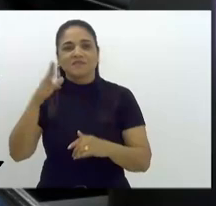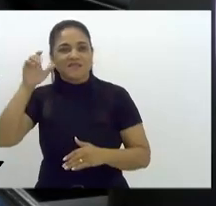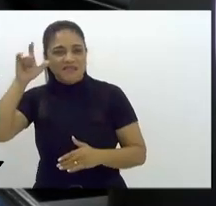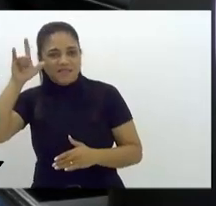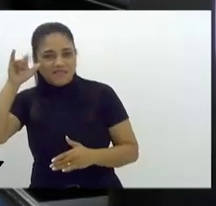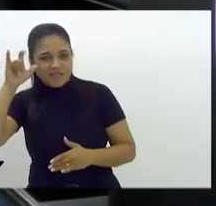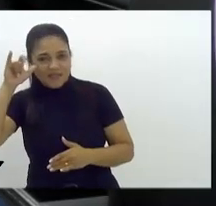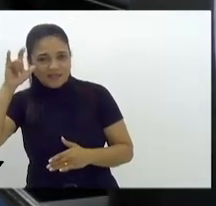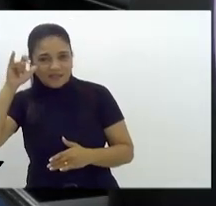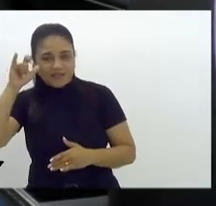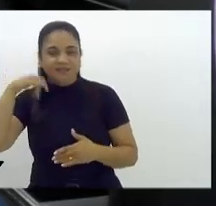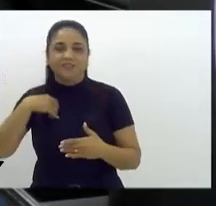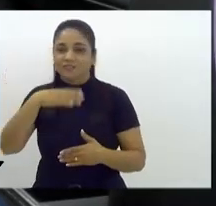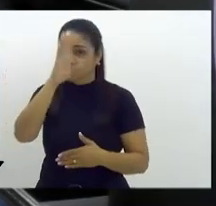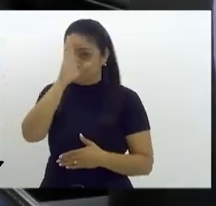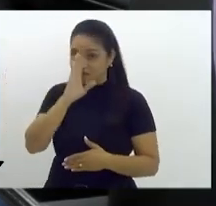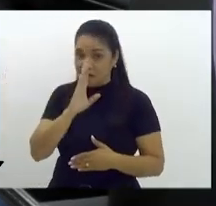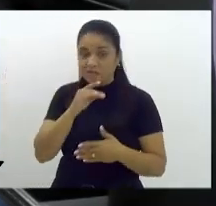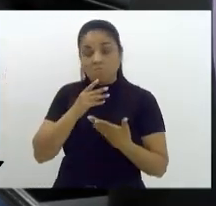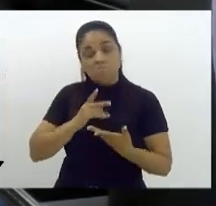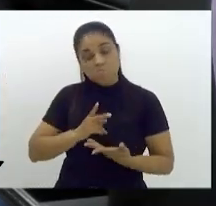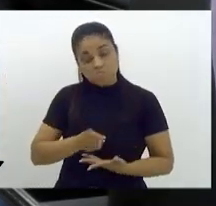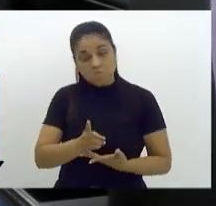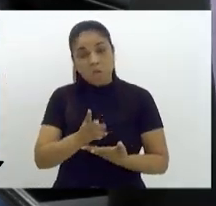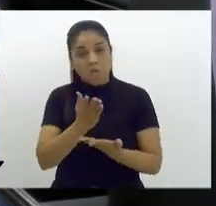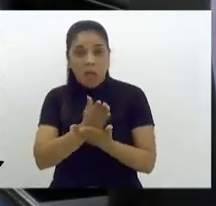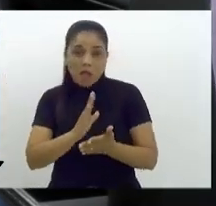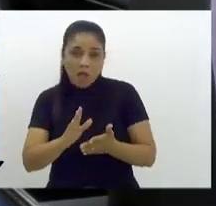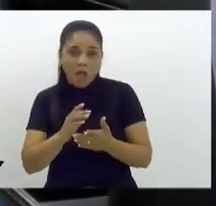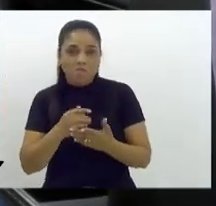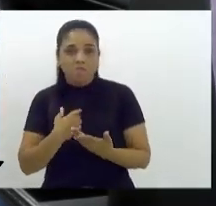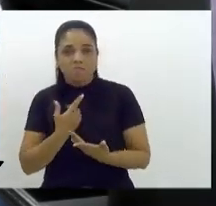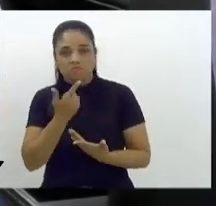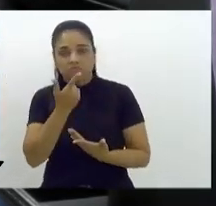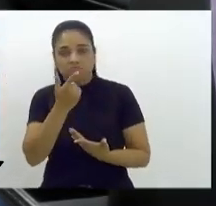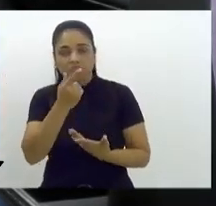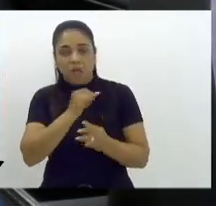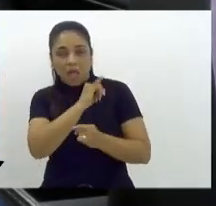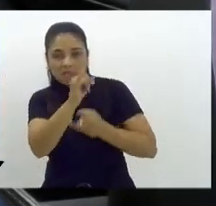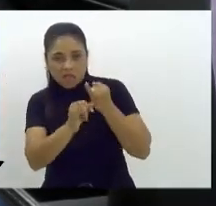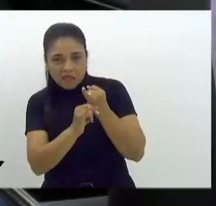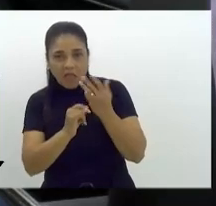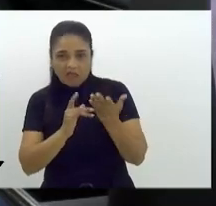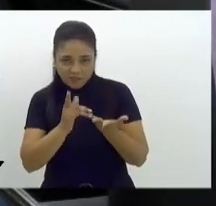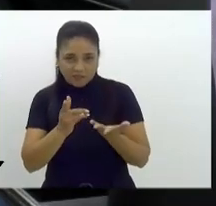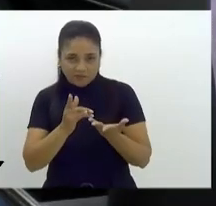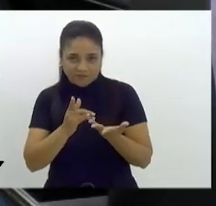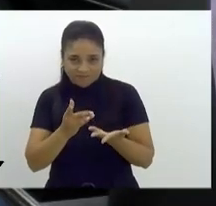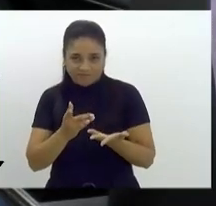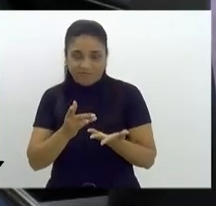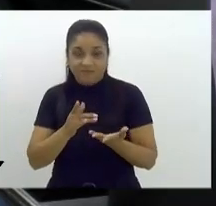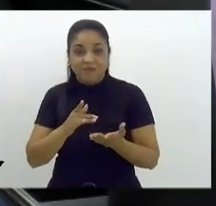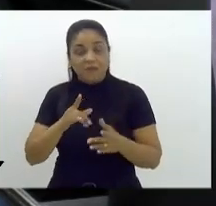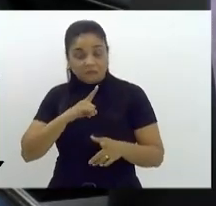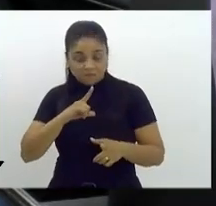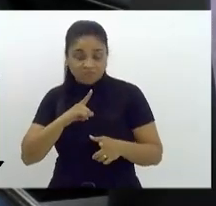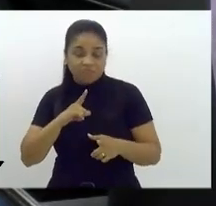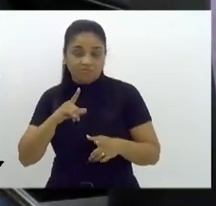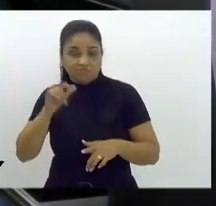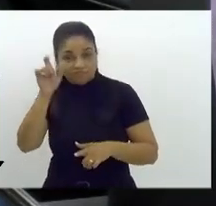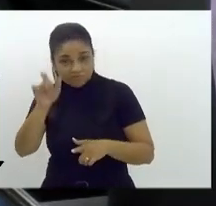continua funcionando mesmo que seu pacote acabe então perceba né são justamente os lugares que as mulheres sofrem mais